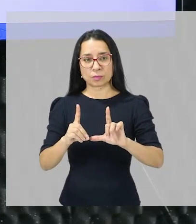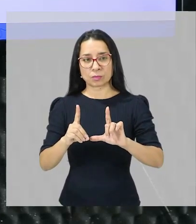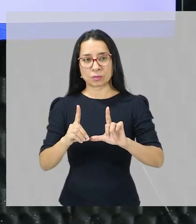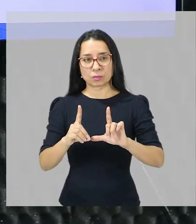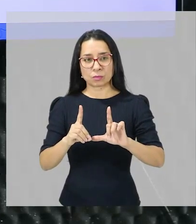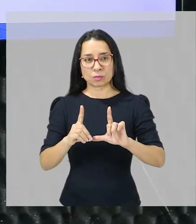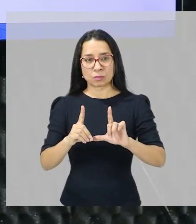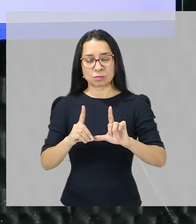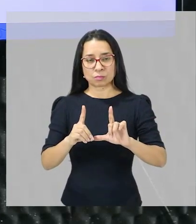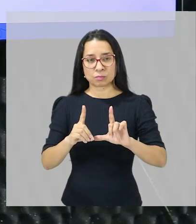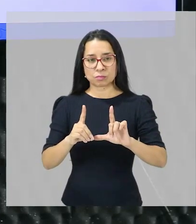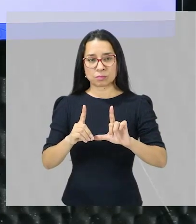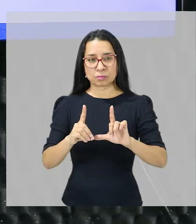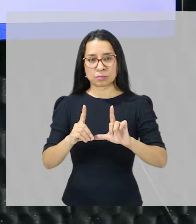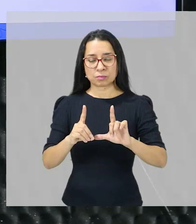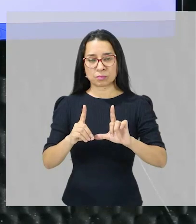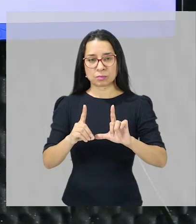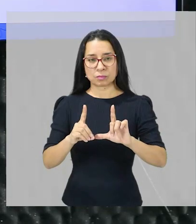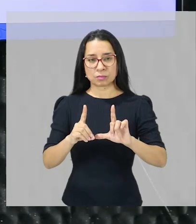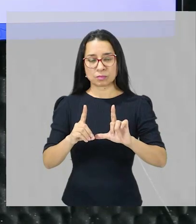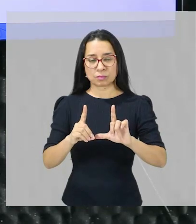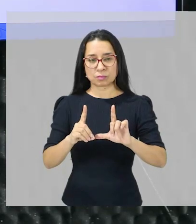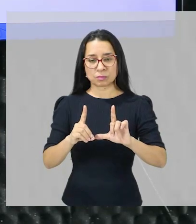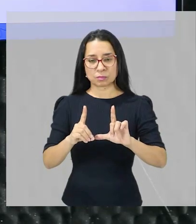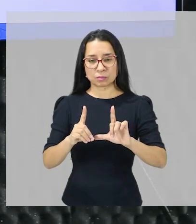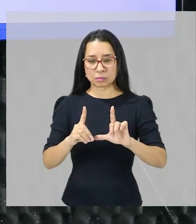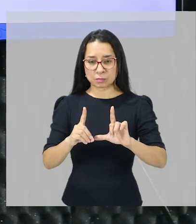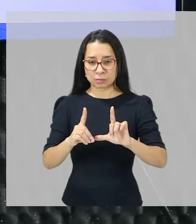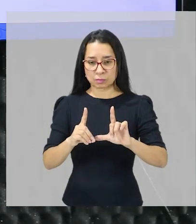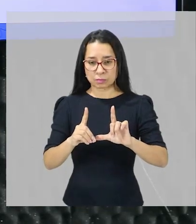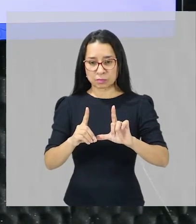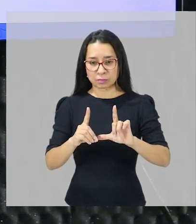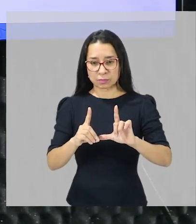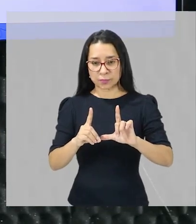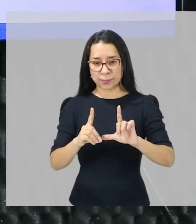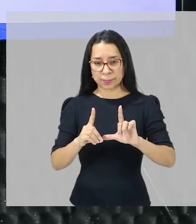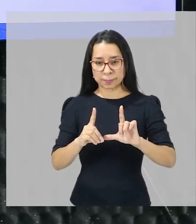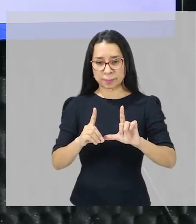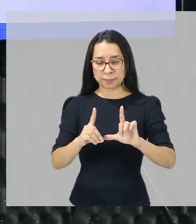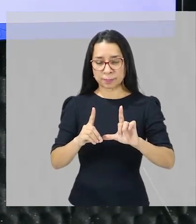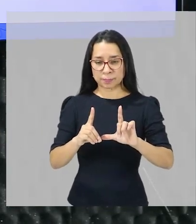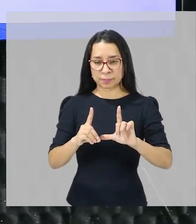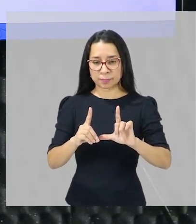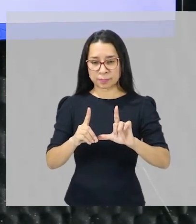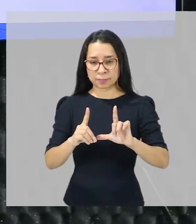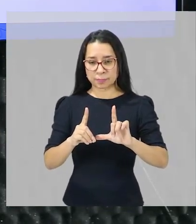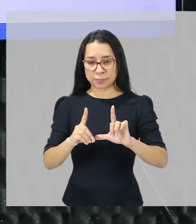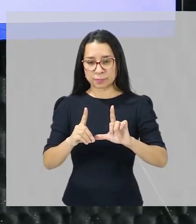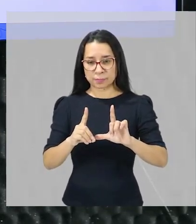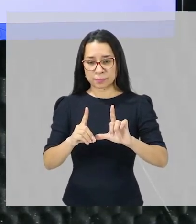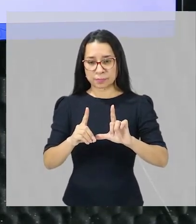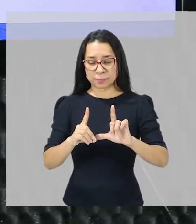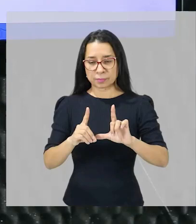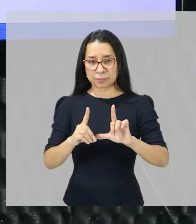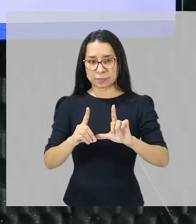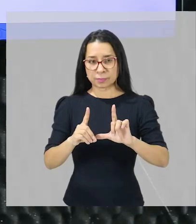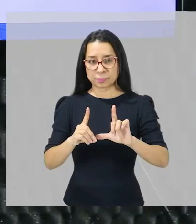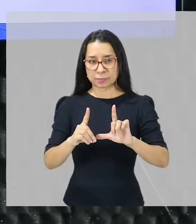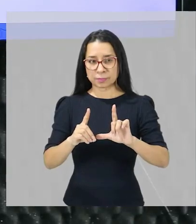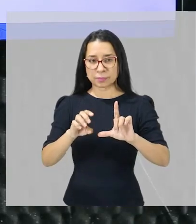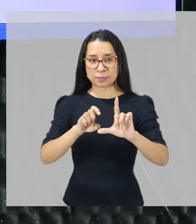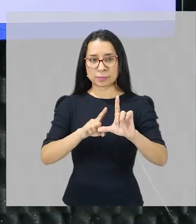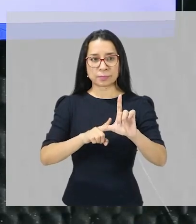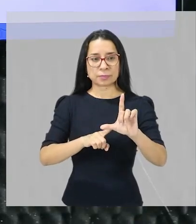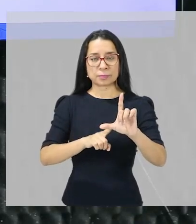experimento, esses grupos, eles apresentavam o mesmo fenótipo e apenas 2 genótipos diferentes. Ou a letra E,